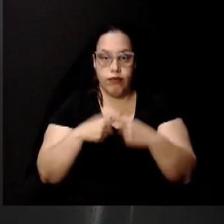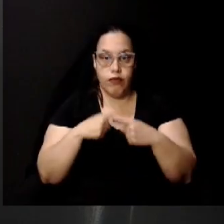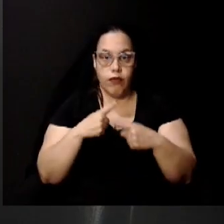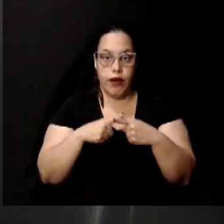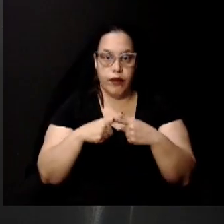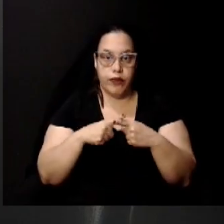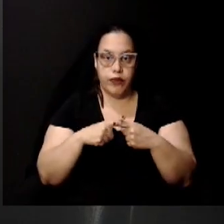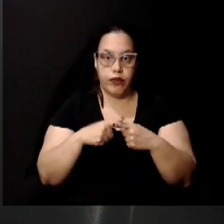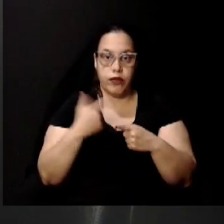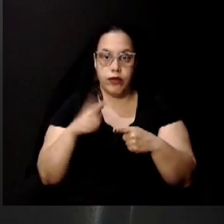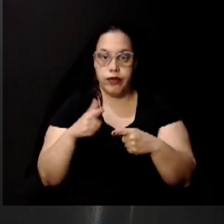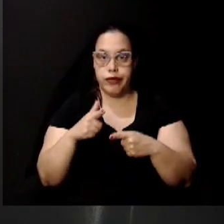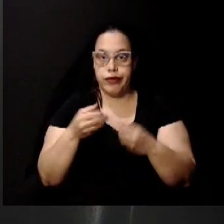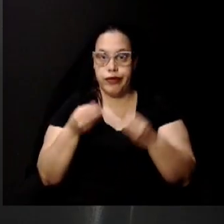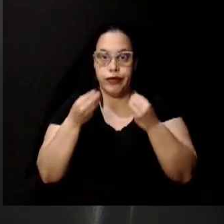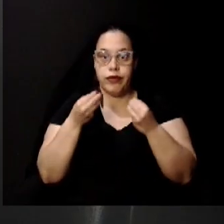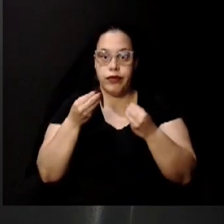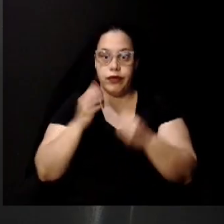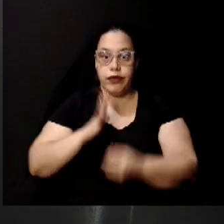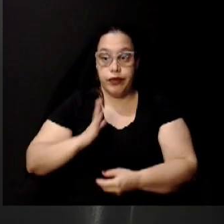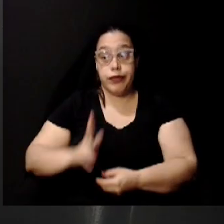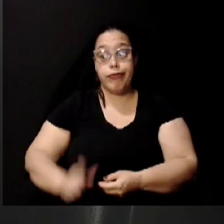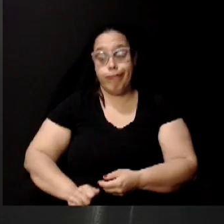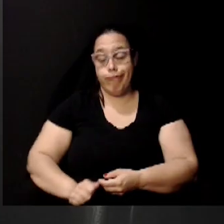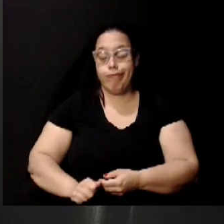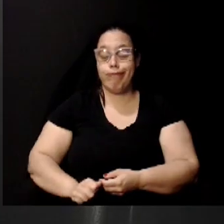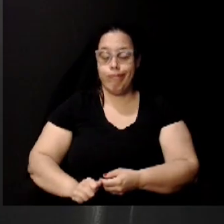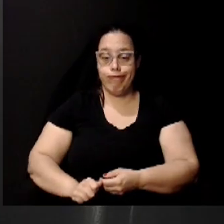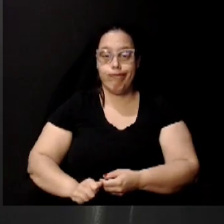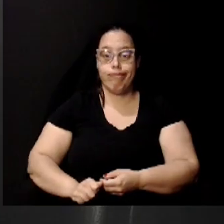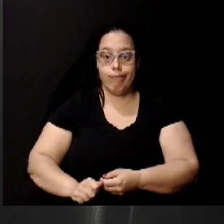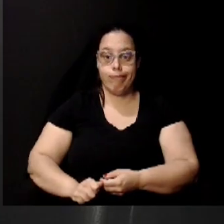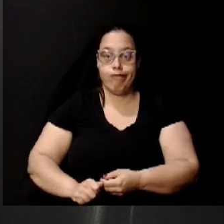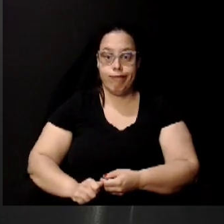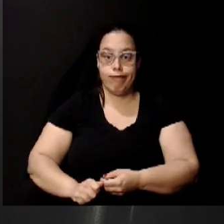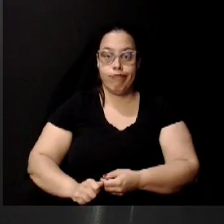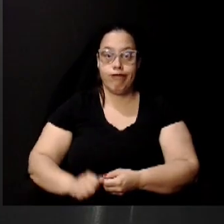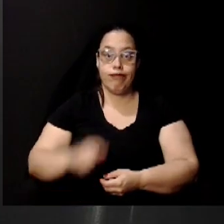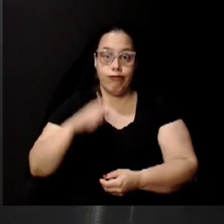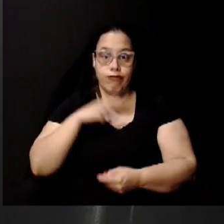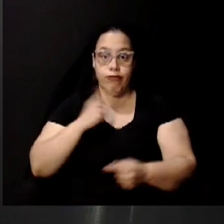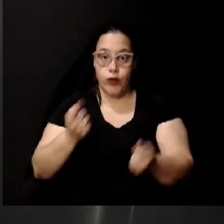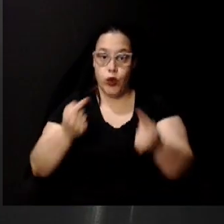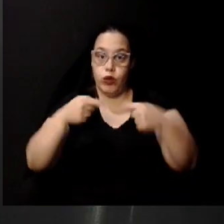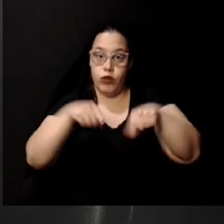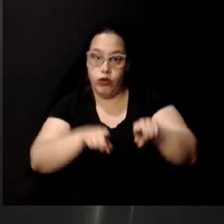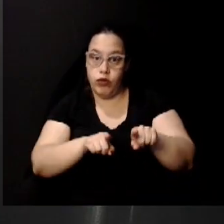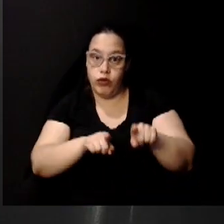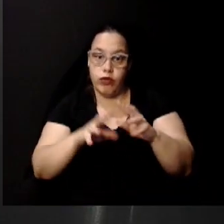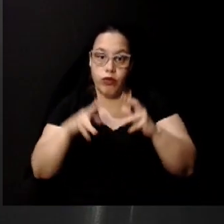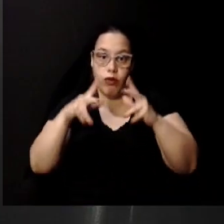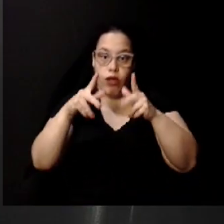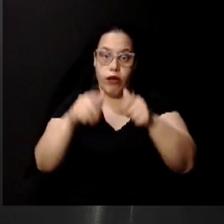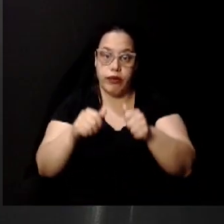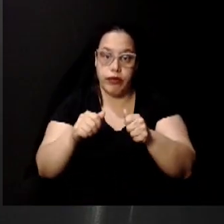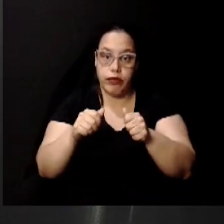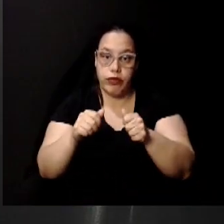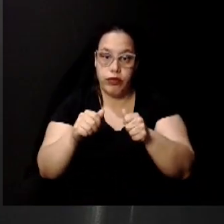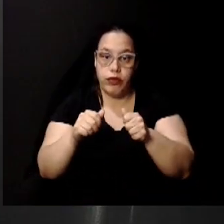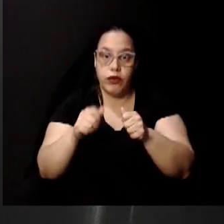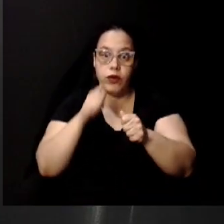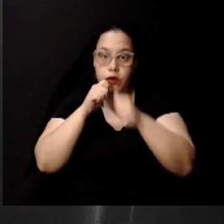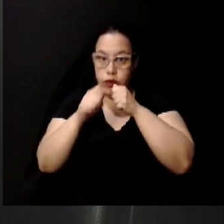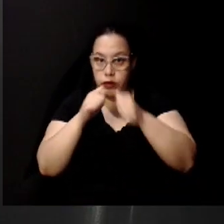a gente não falar sobre isso, né, até porque recentemente nós tivemos um ataque contra toda a delegação de jornalistas da Al